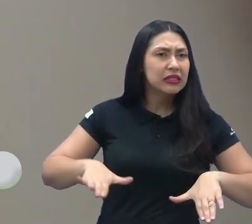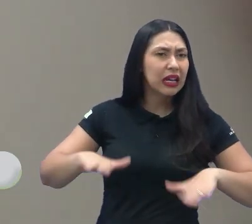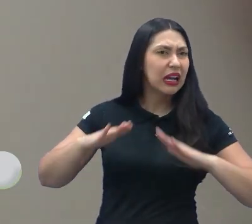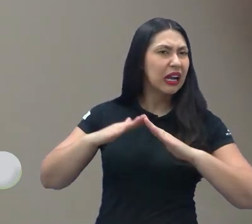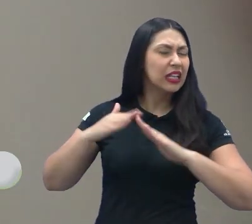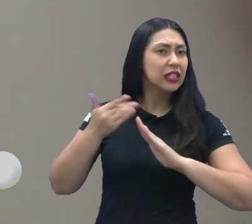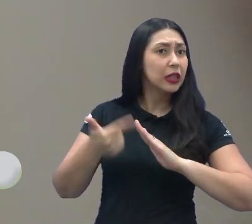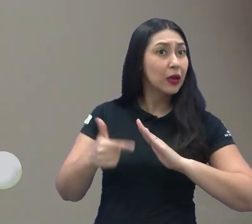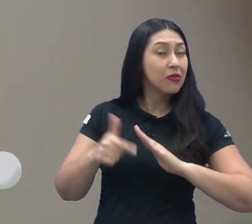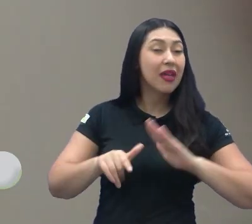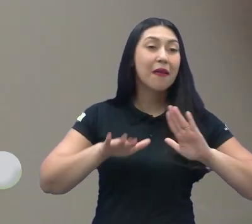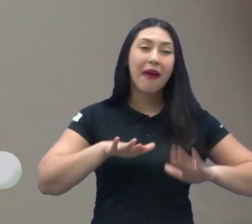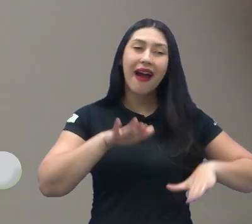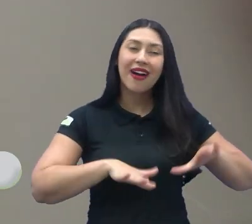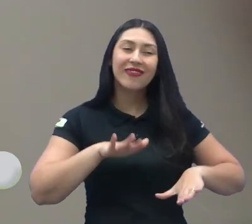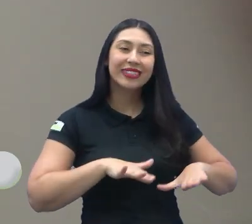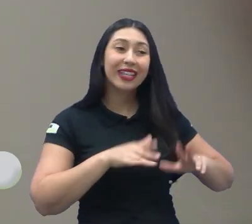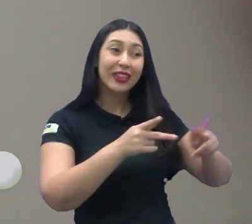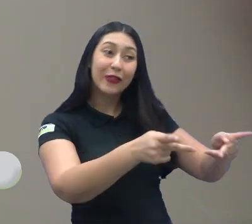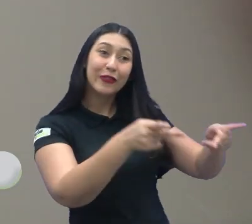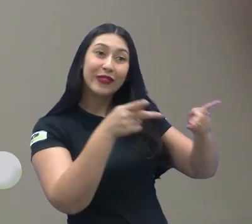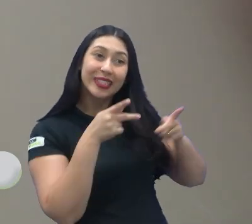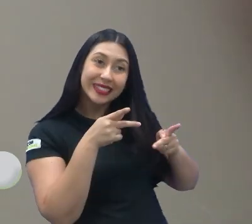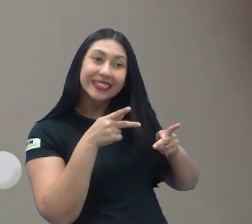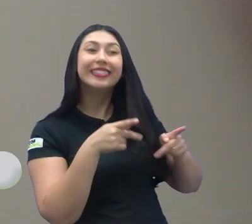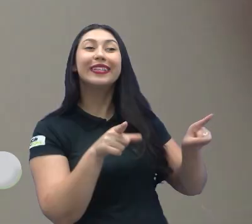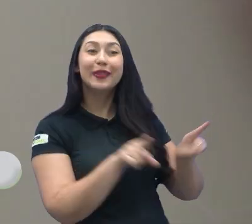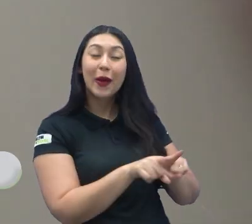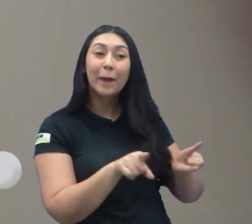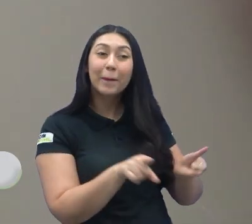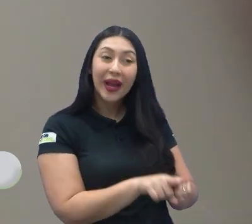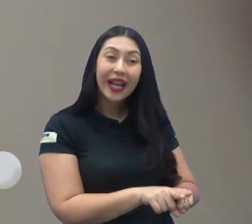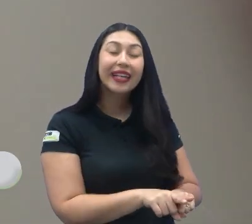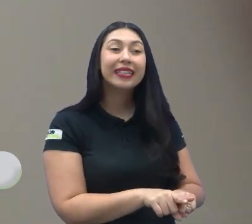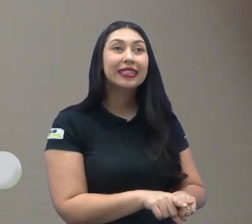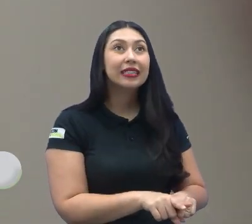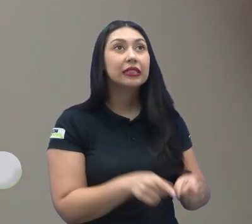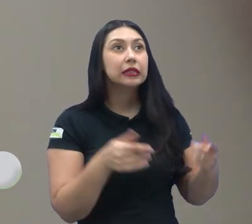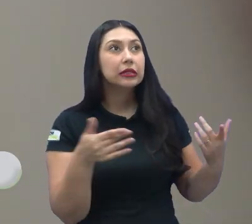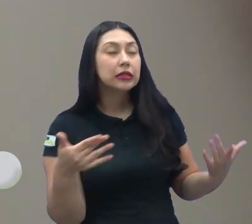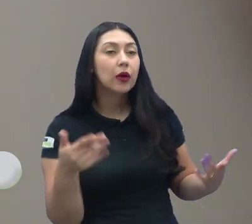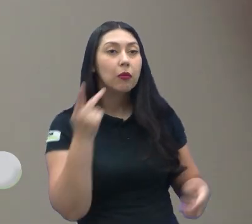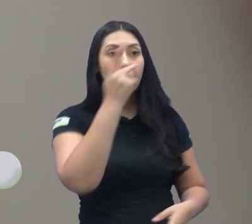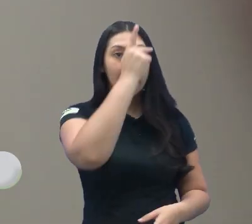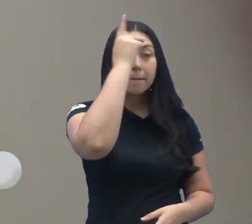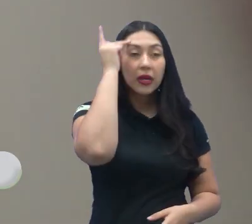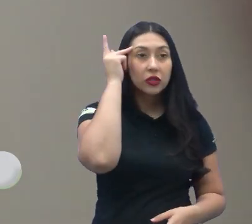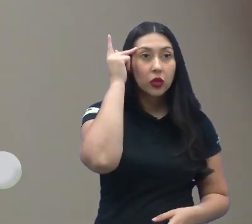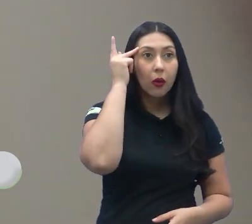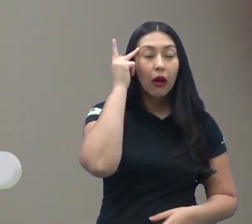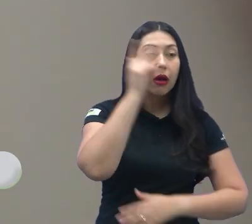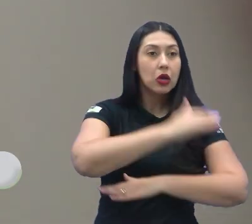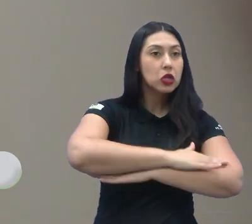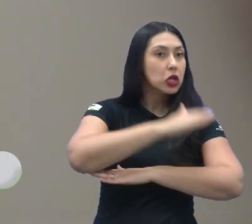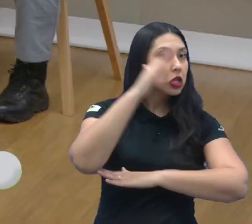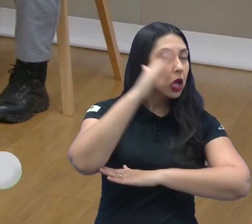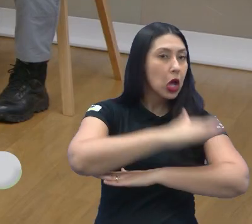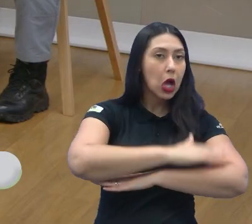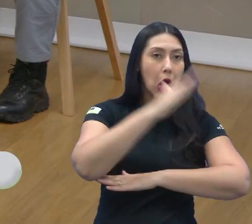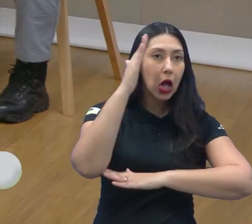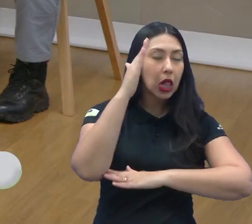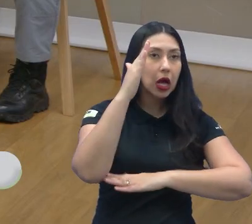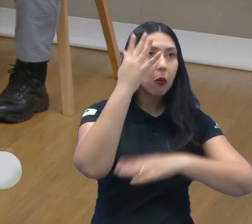a gente costuma receber visitas também, crianças que estão de férias que vão visitar. Então, uma pessoa que não tem em casa uma criança, mas tem